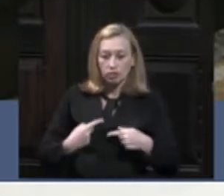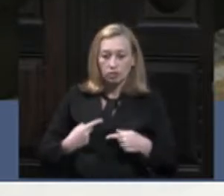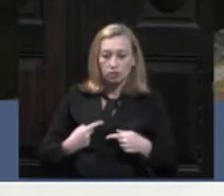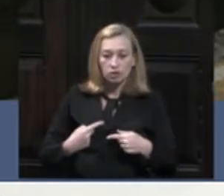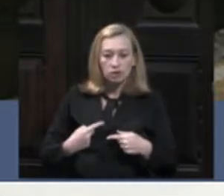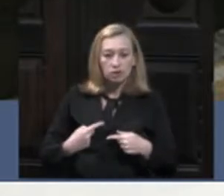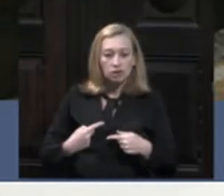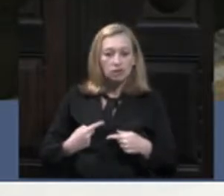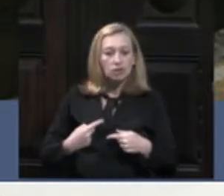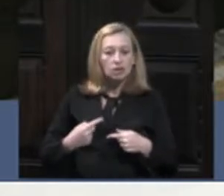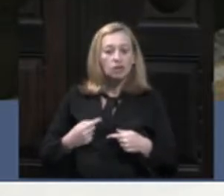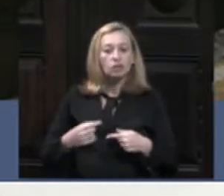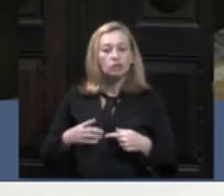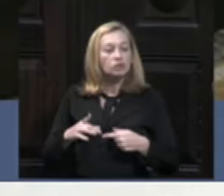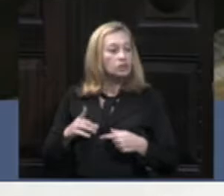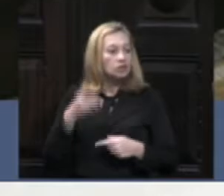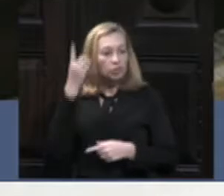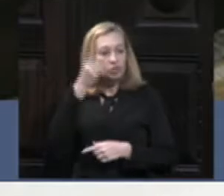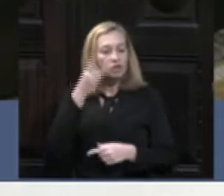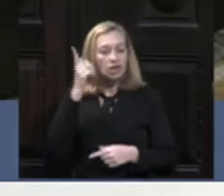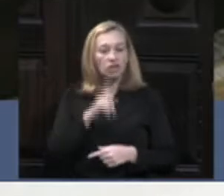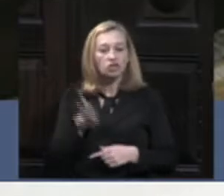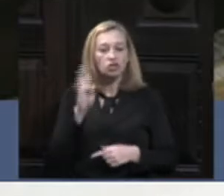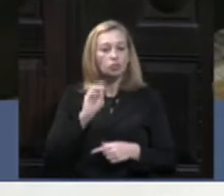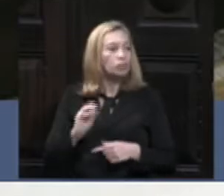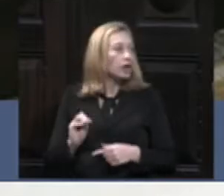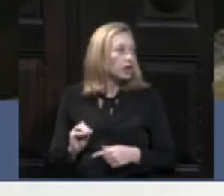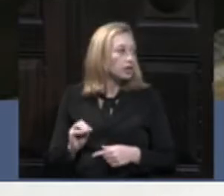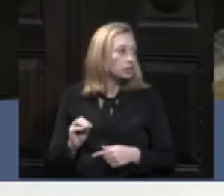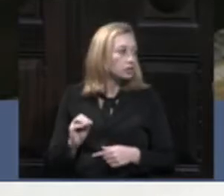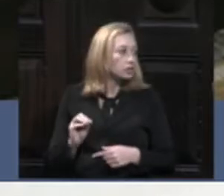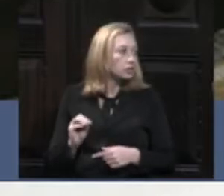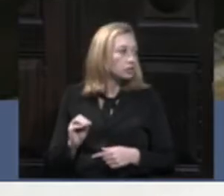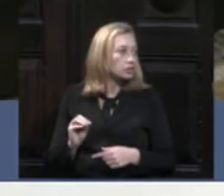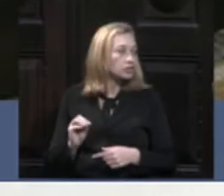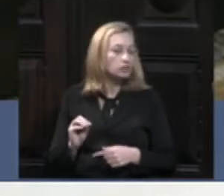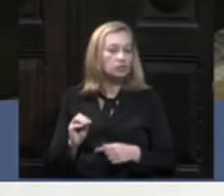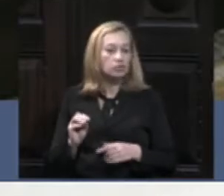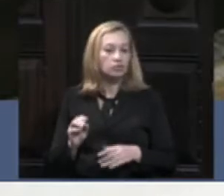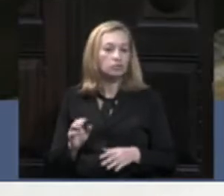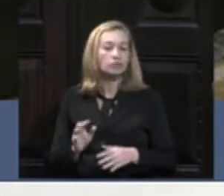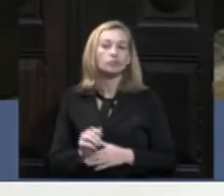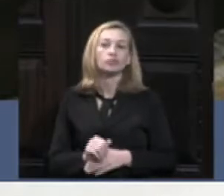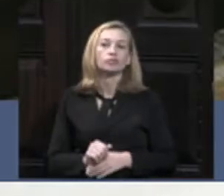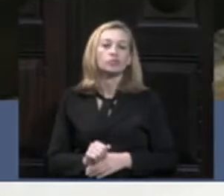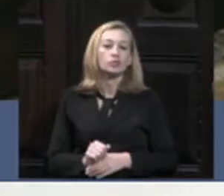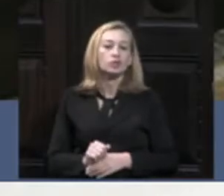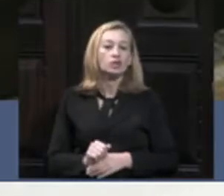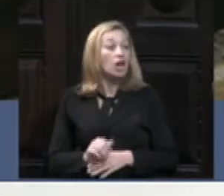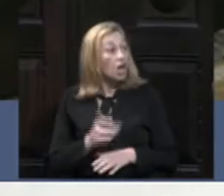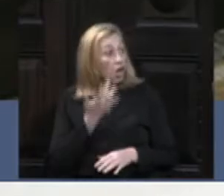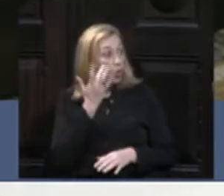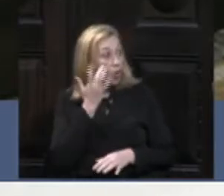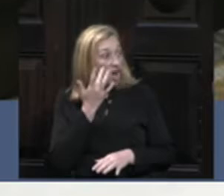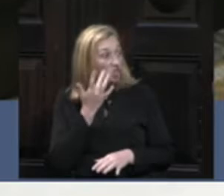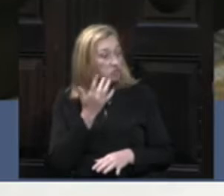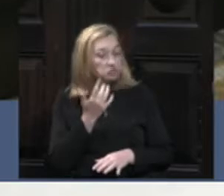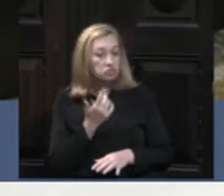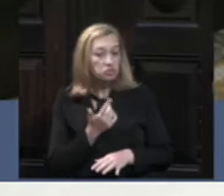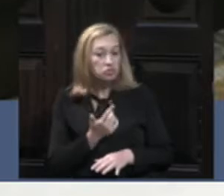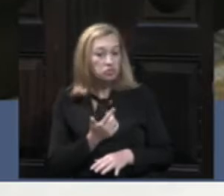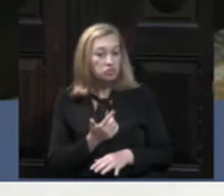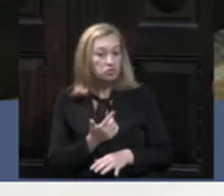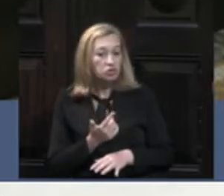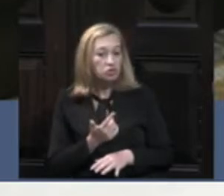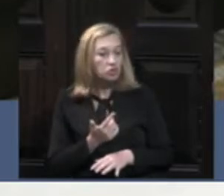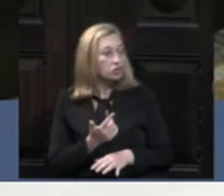Acho, deputado Gilberto Palmares, Acho que não fará.